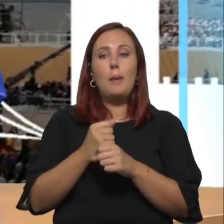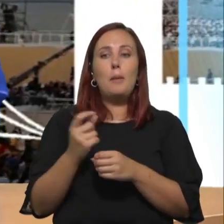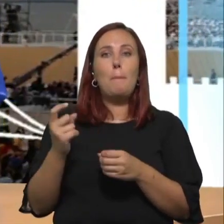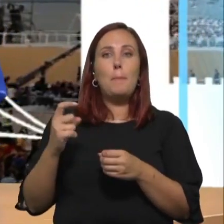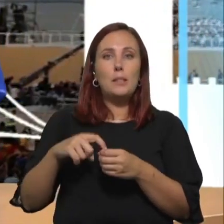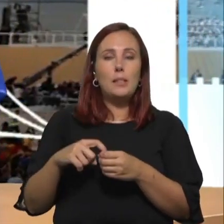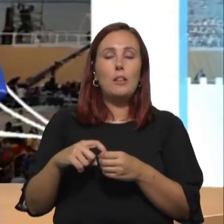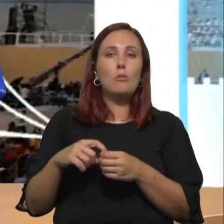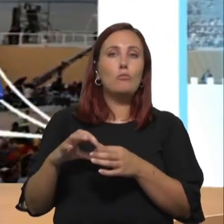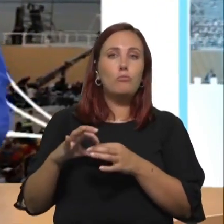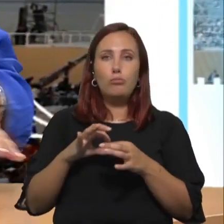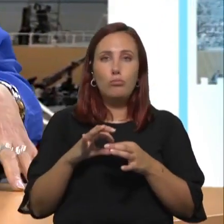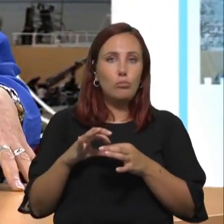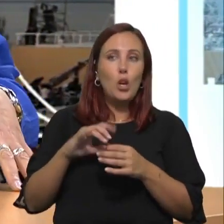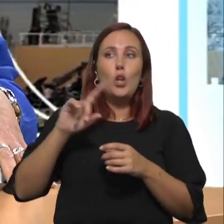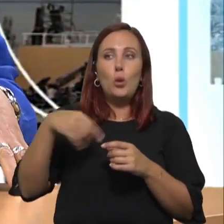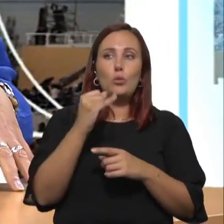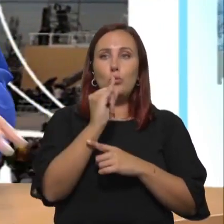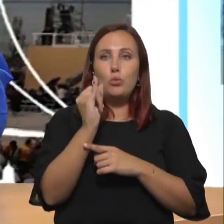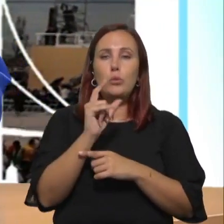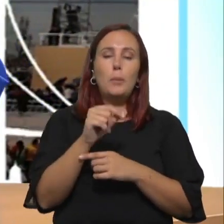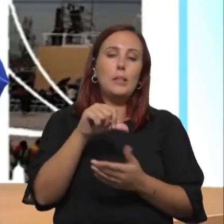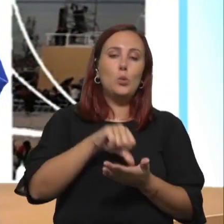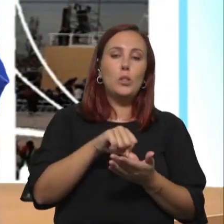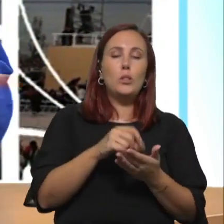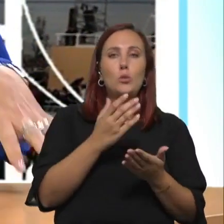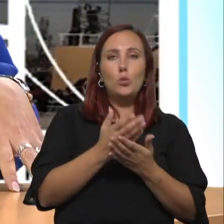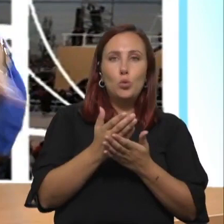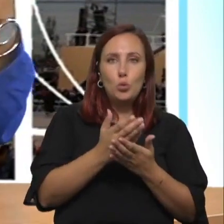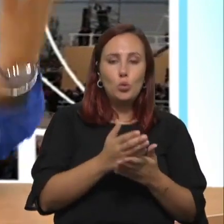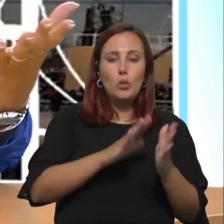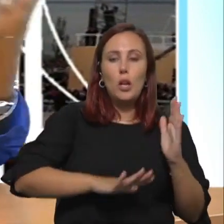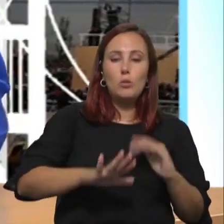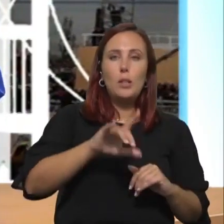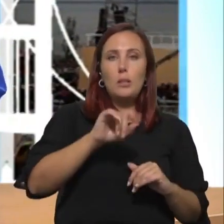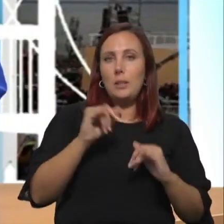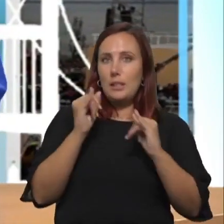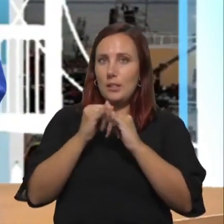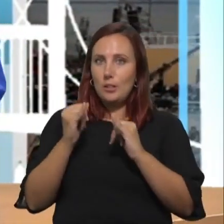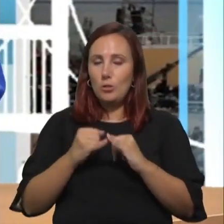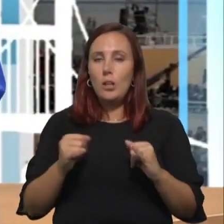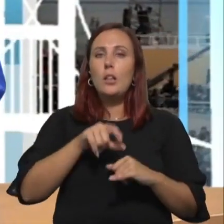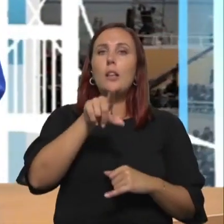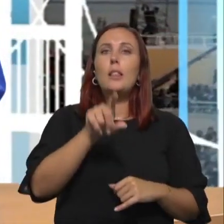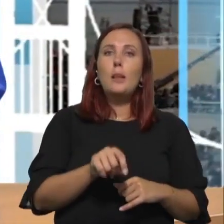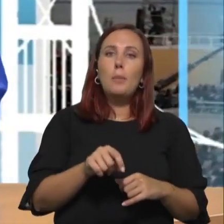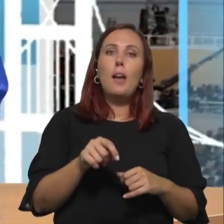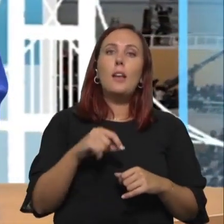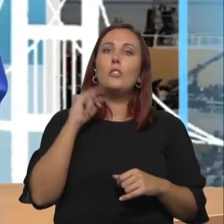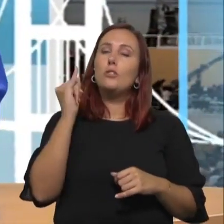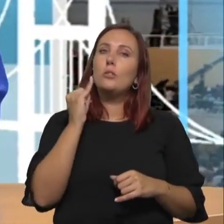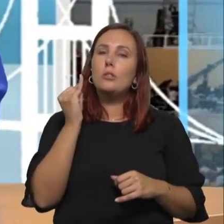também de outros organismos, quer centros de estudos nacionais e internacionais, quer também de